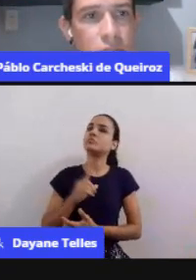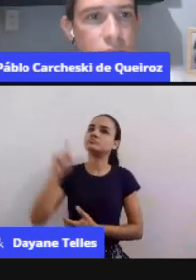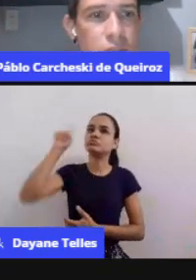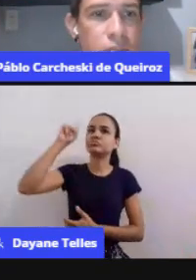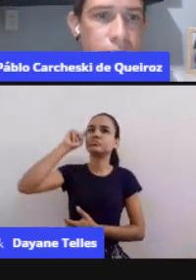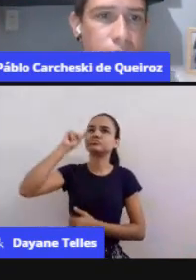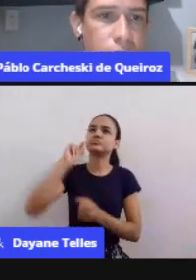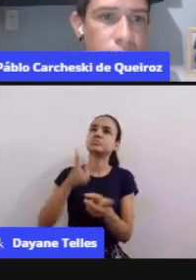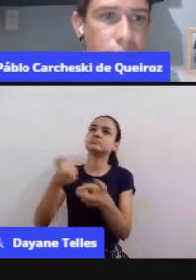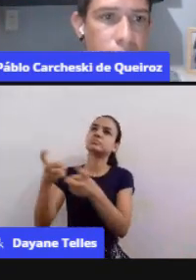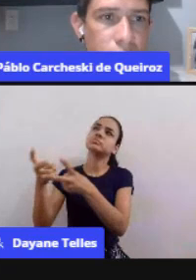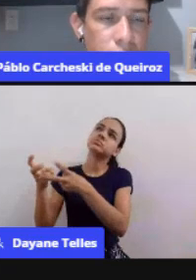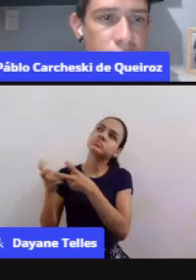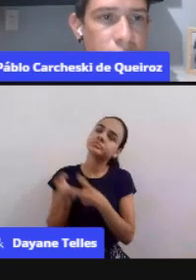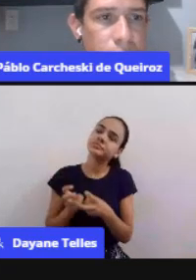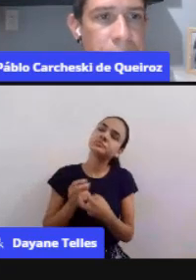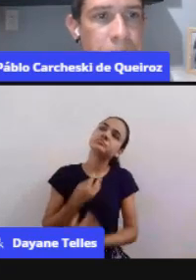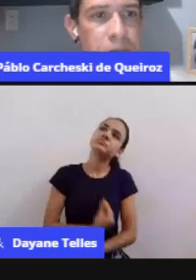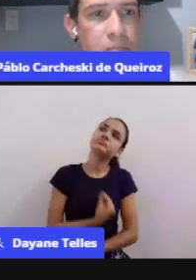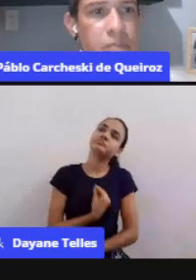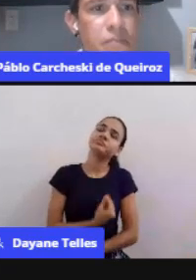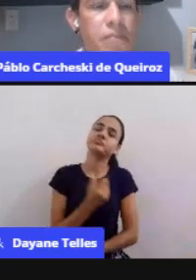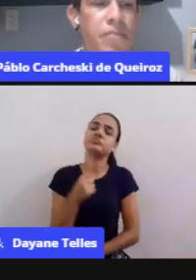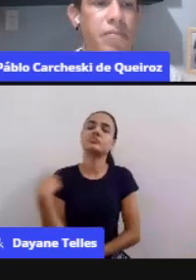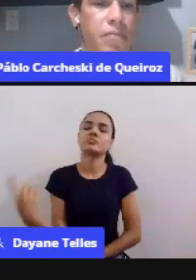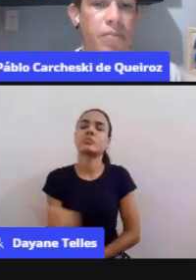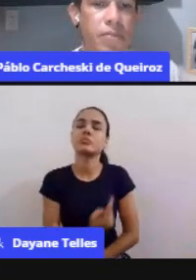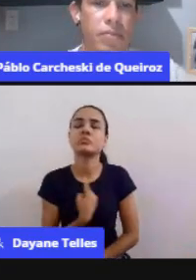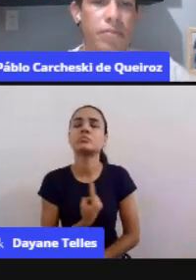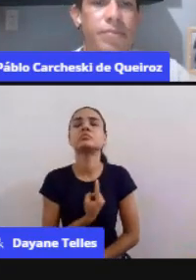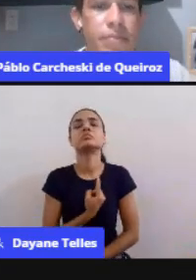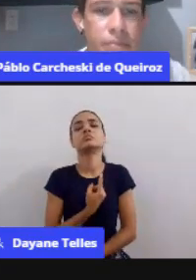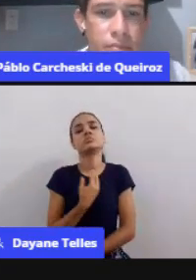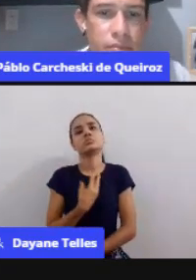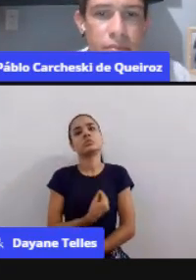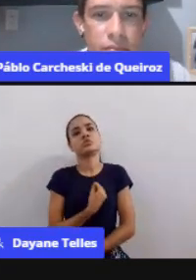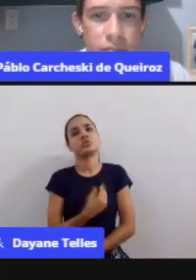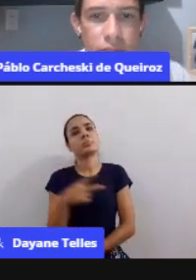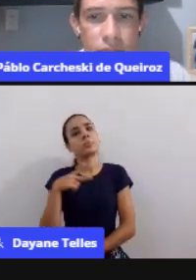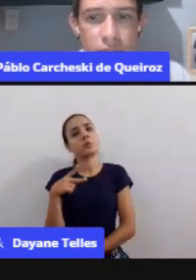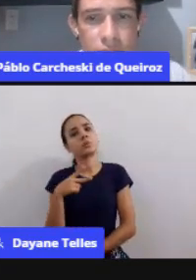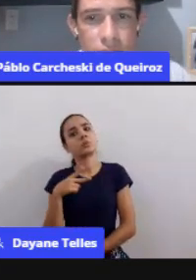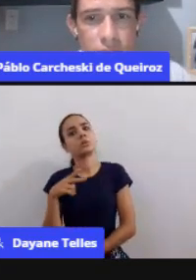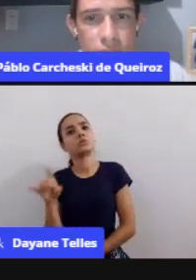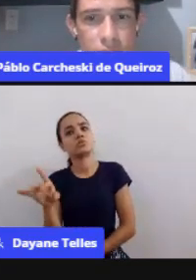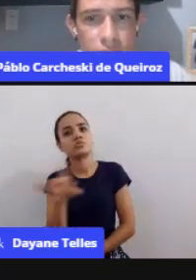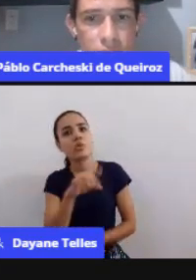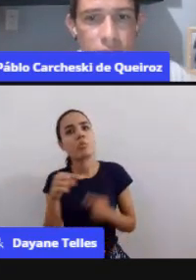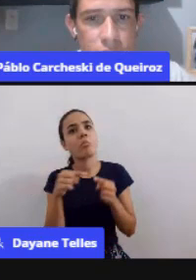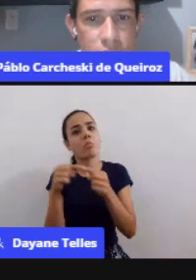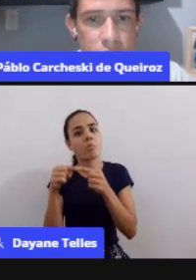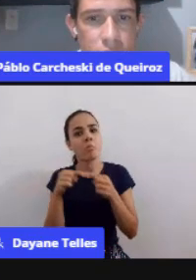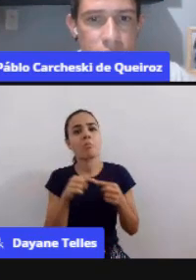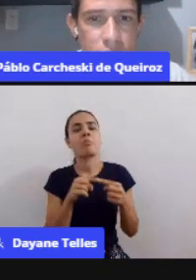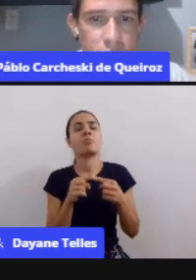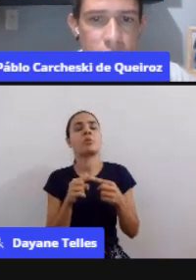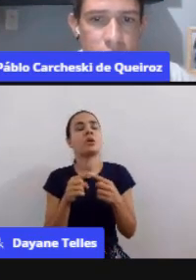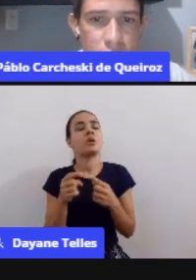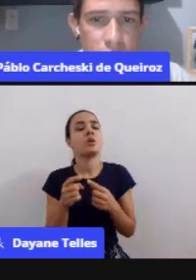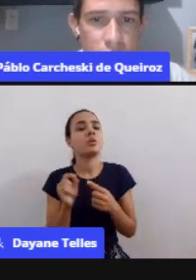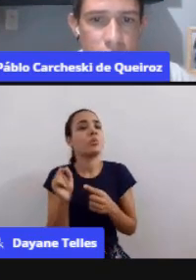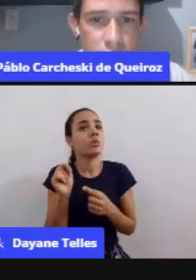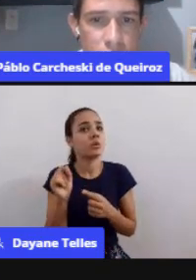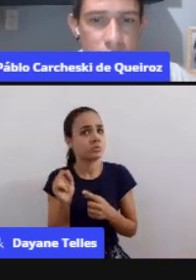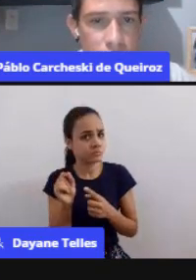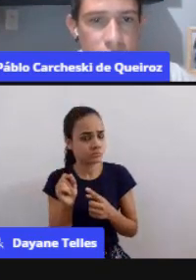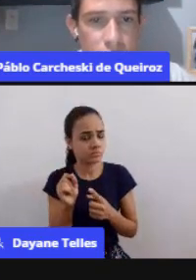né? Aí relativo à vida particular de cada um de nós, mas é a questão da compra, da quantidade de um mesmo